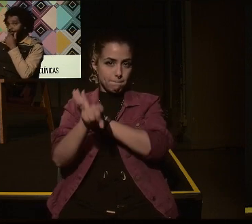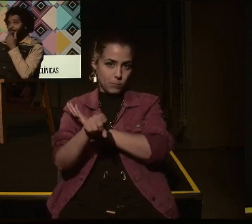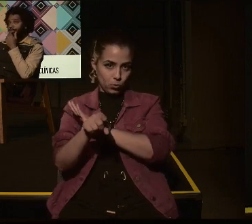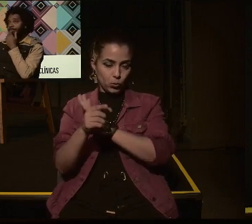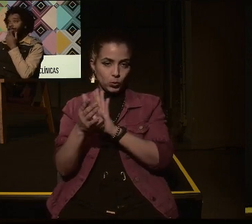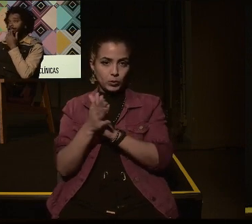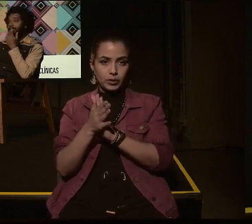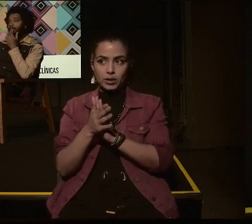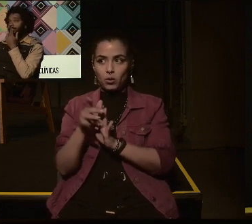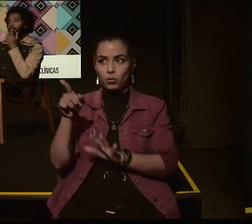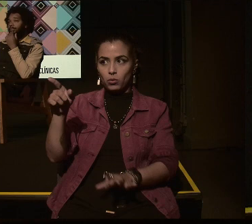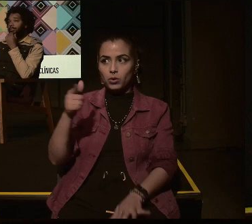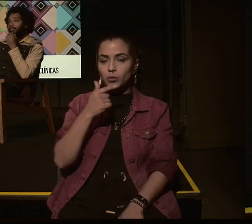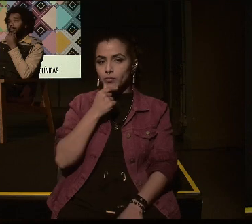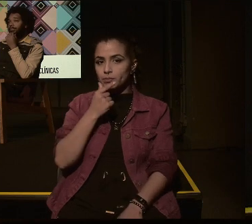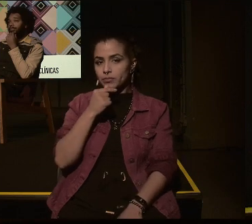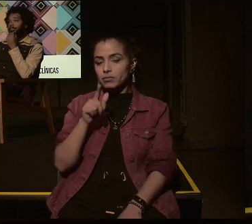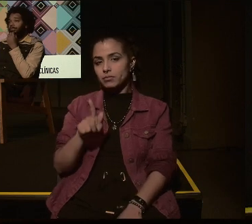Sabe, Gabriel,